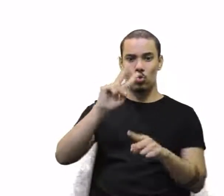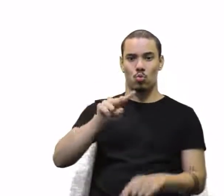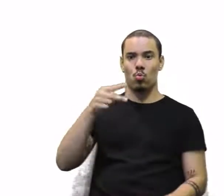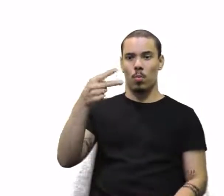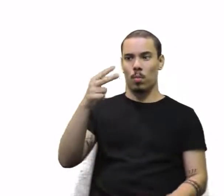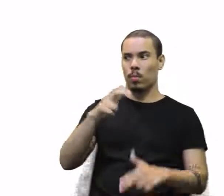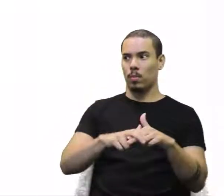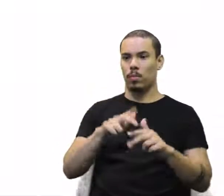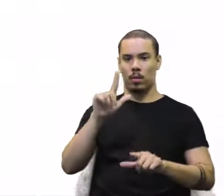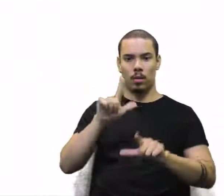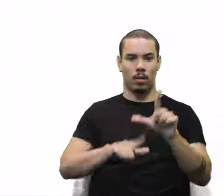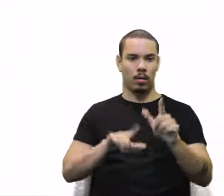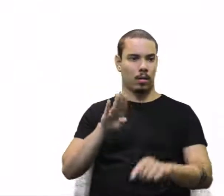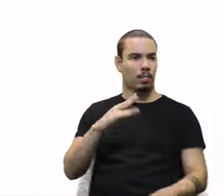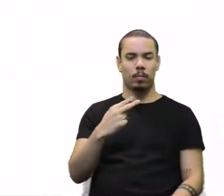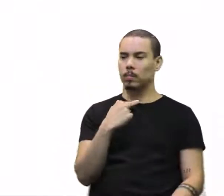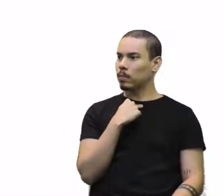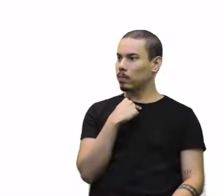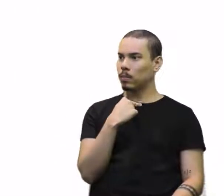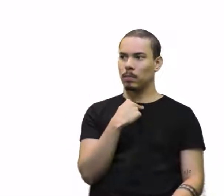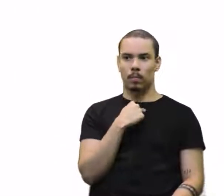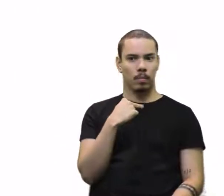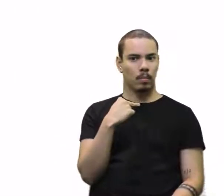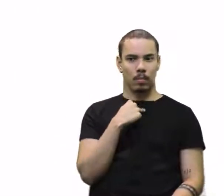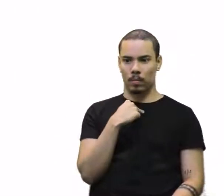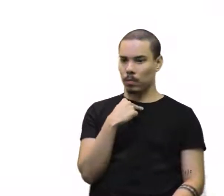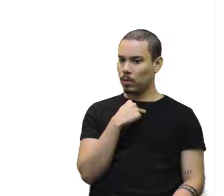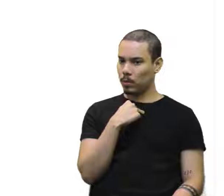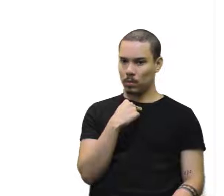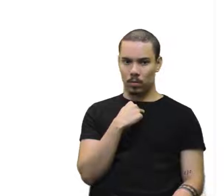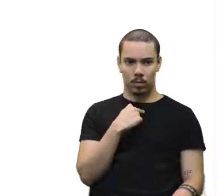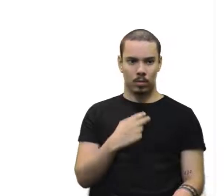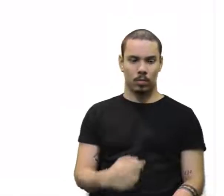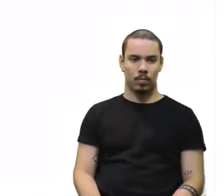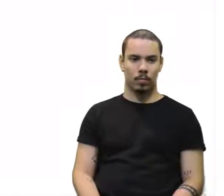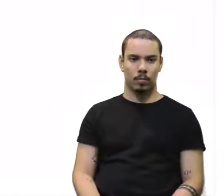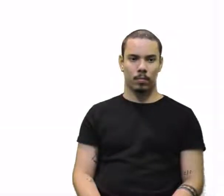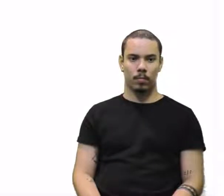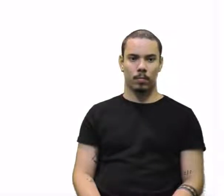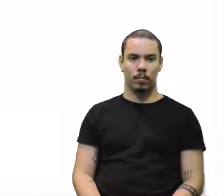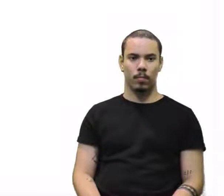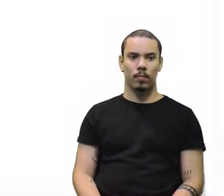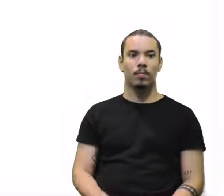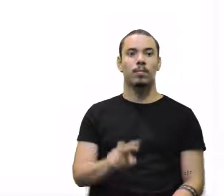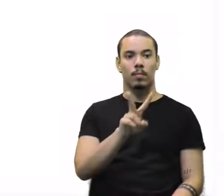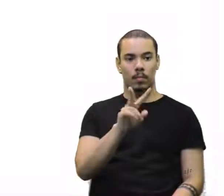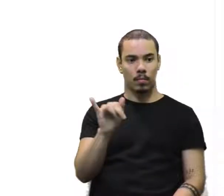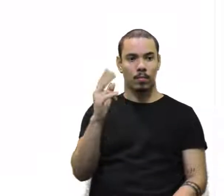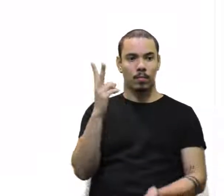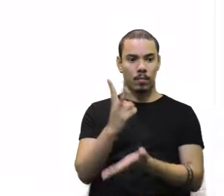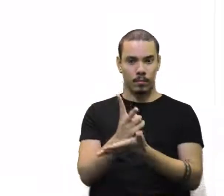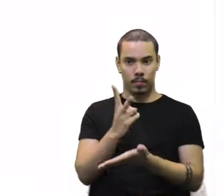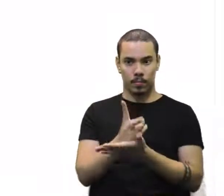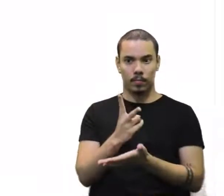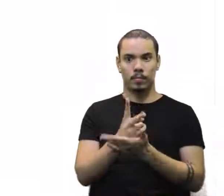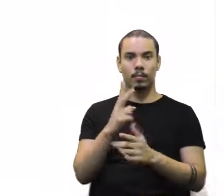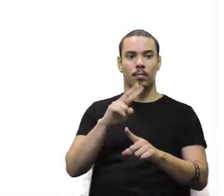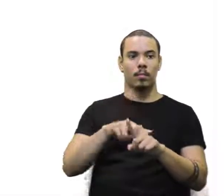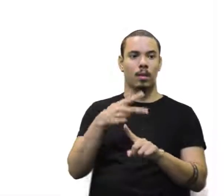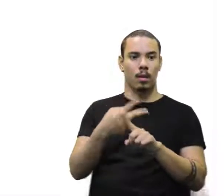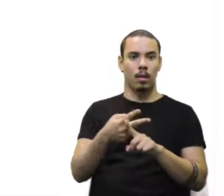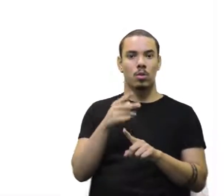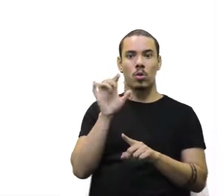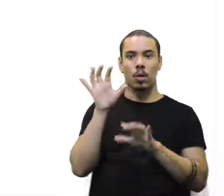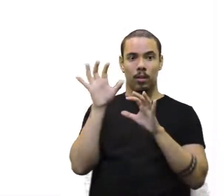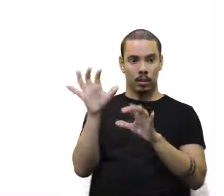que a letra B não pode ser a correta, tá? Ela vai ser, são ligações que nesse